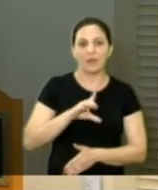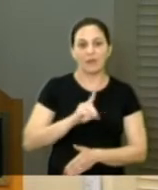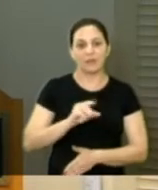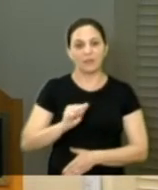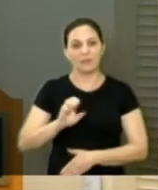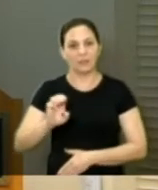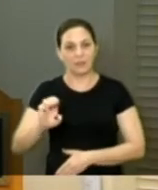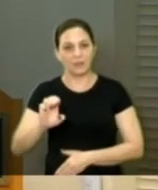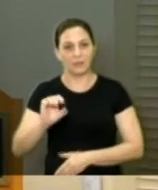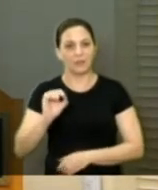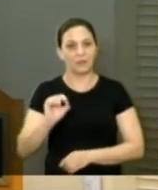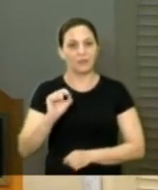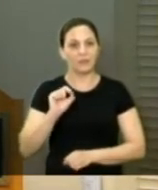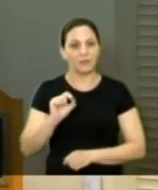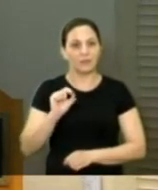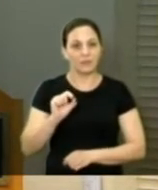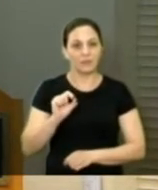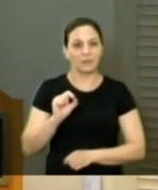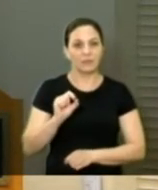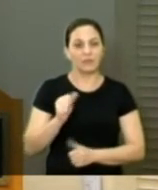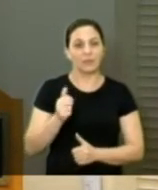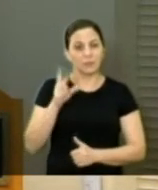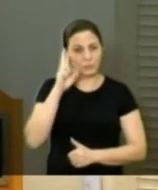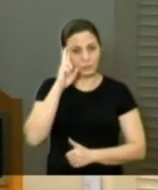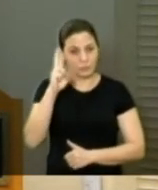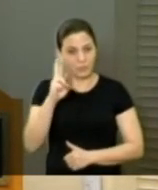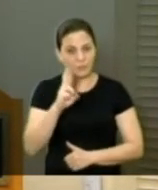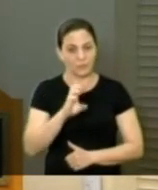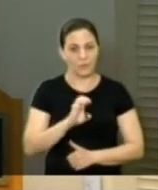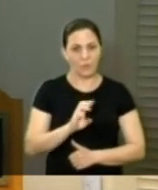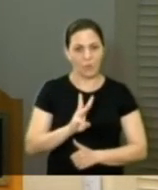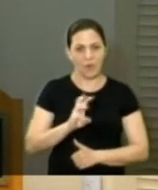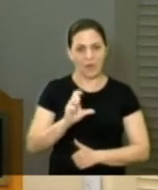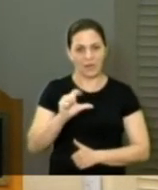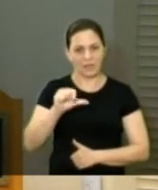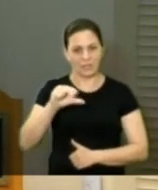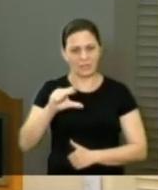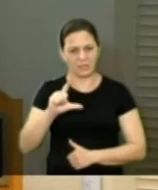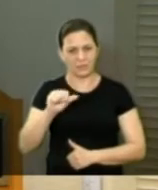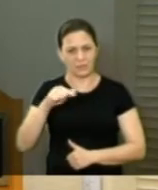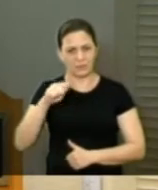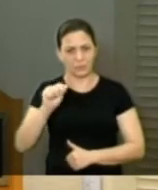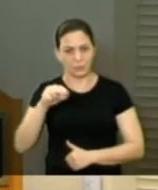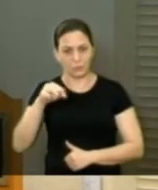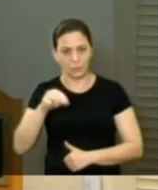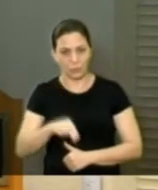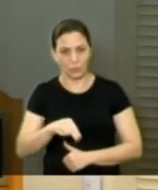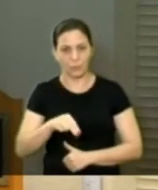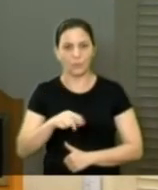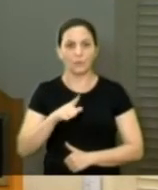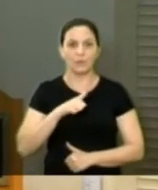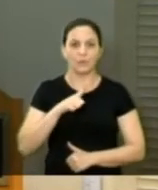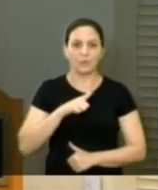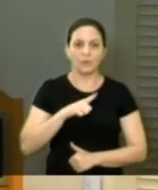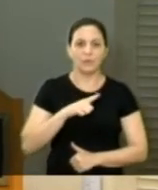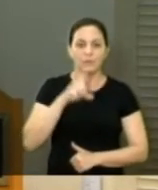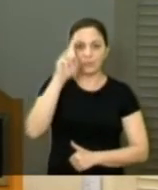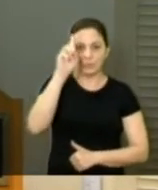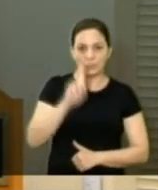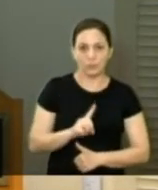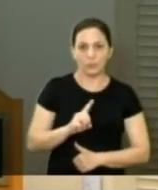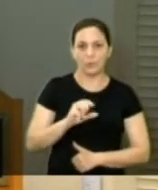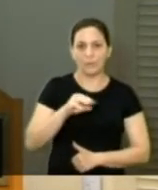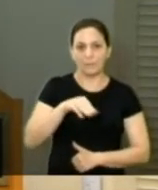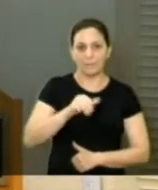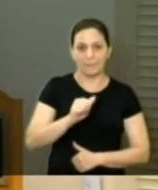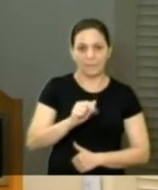de Água e Esgotos, através do seu superintendente, o Wellington Ciro de Almeida Leite, através do diretor Marcos Isidoro e